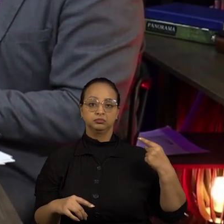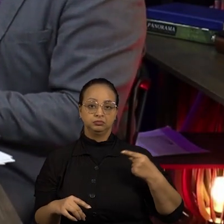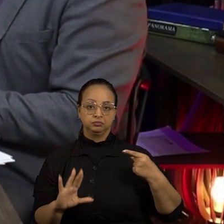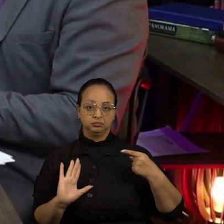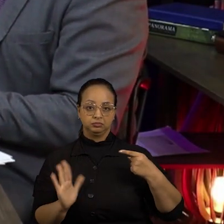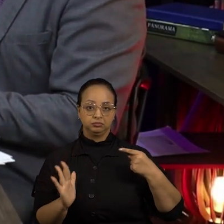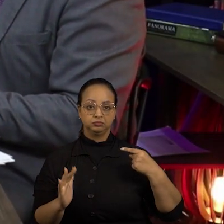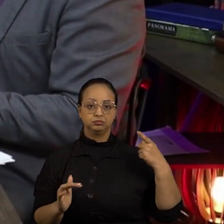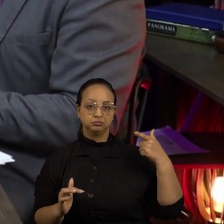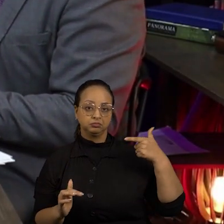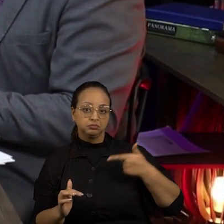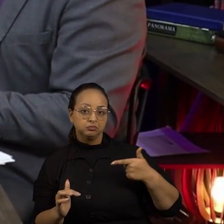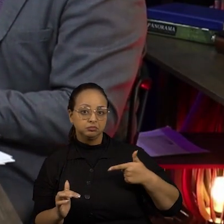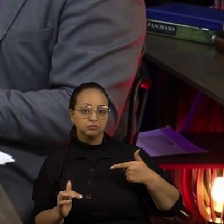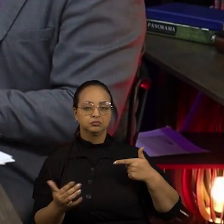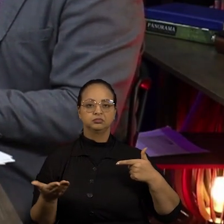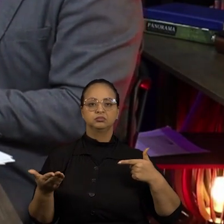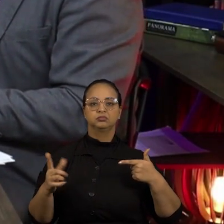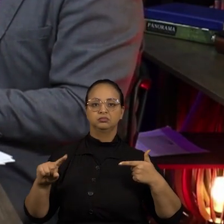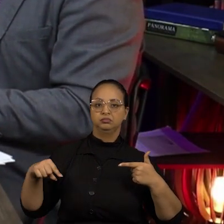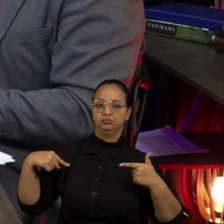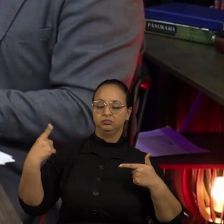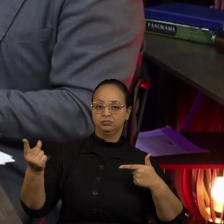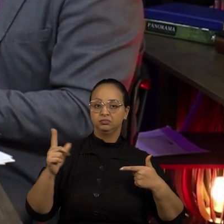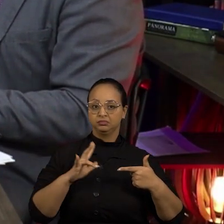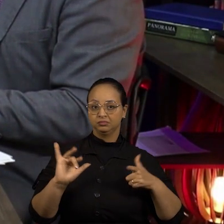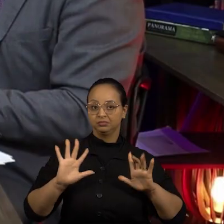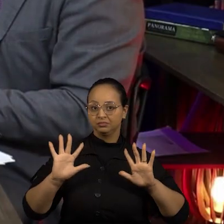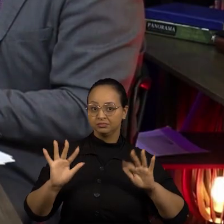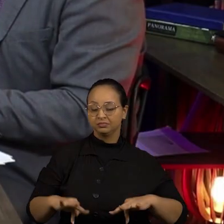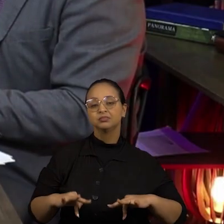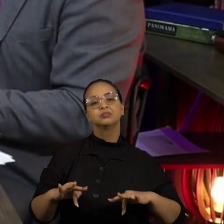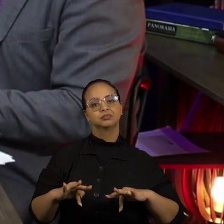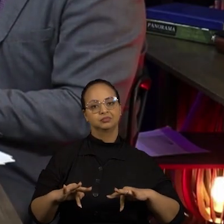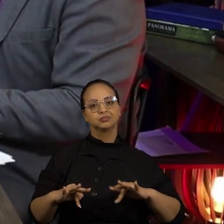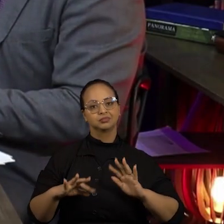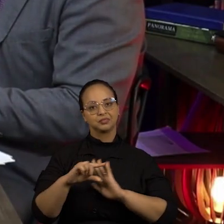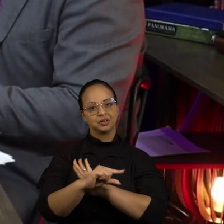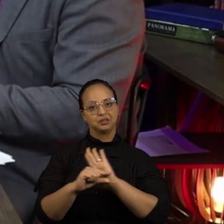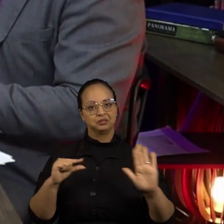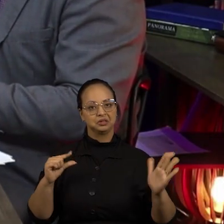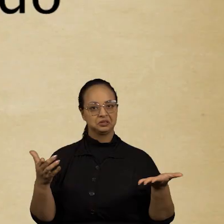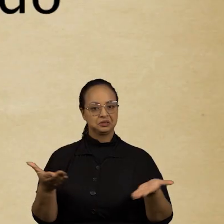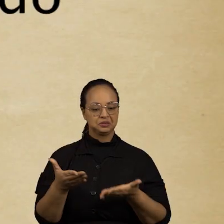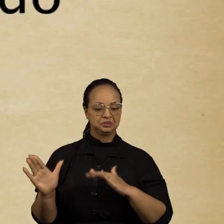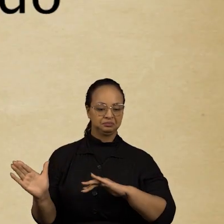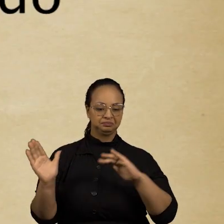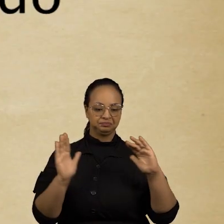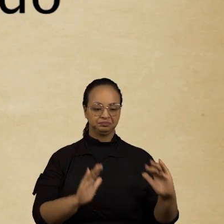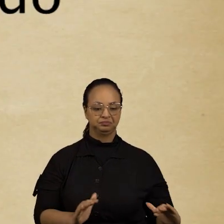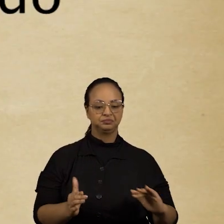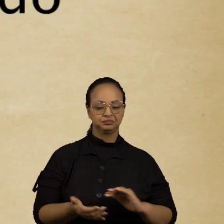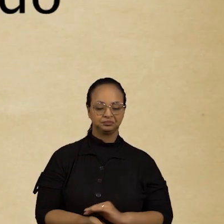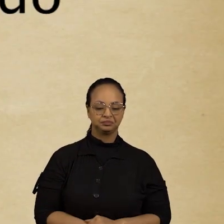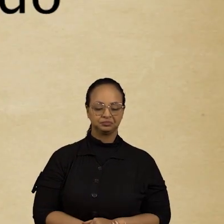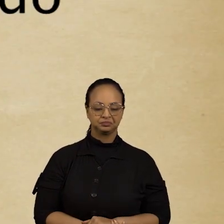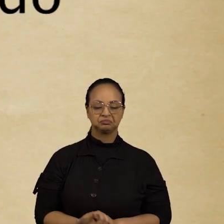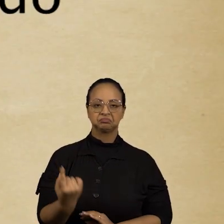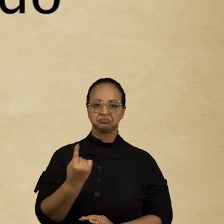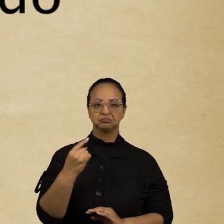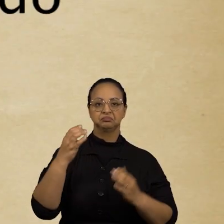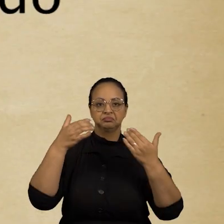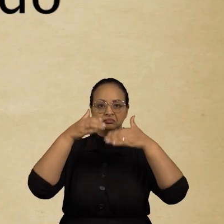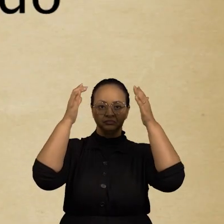próximo episódio, mas vamos fechar aqui com esse verso que eu acho que é muito propício para o momento. Sim, o texto em 1